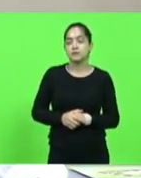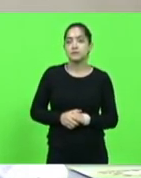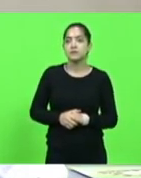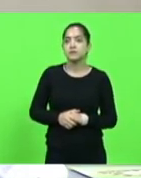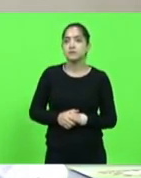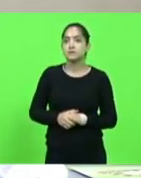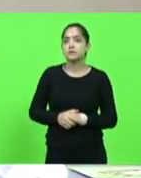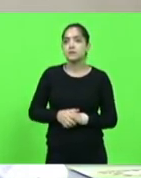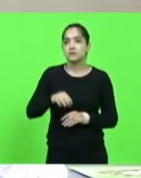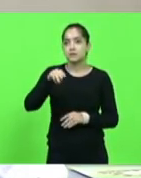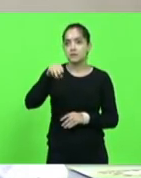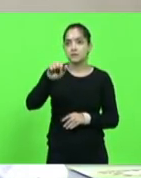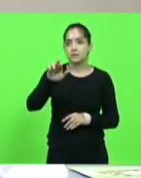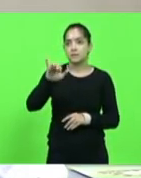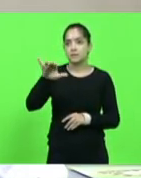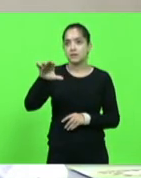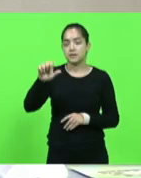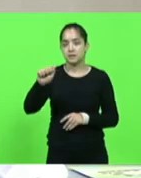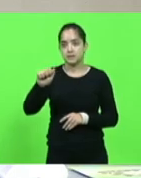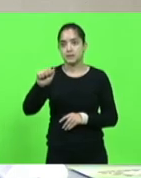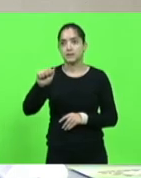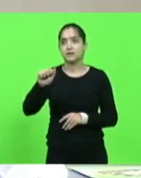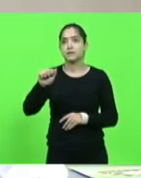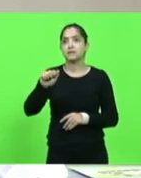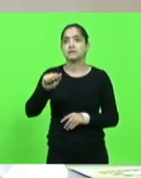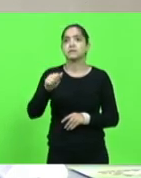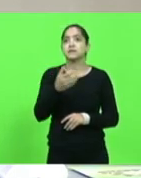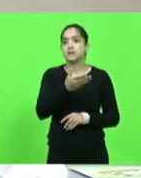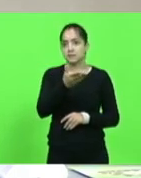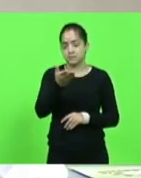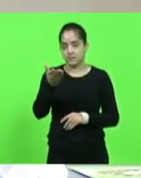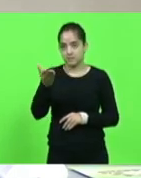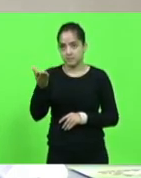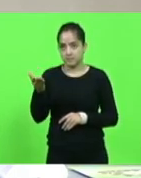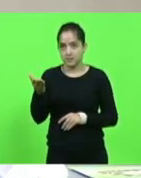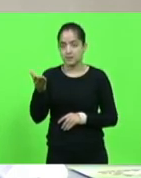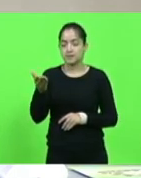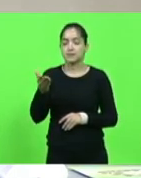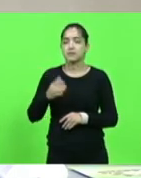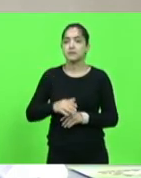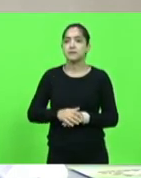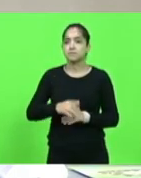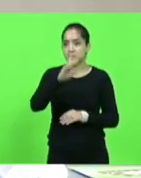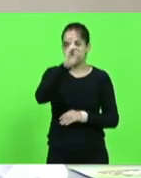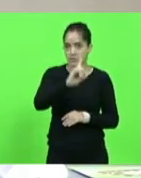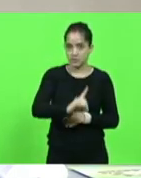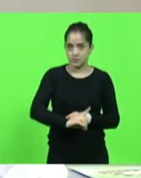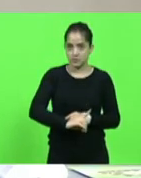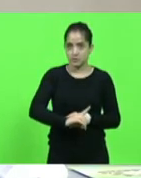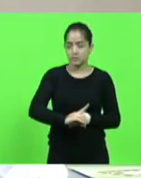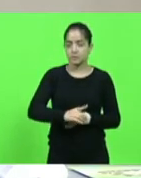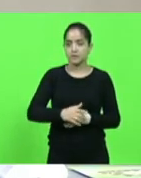Maria Tereza Queiroz e demais membros da diretoria,